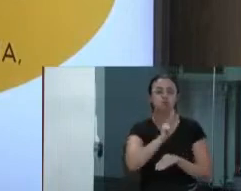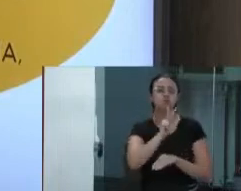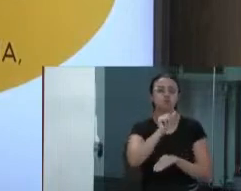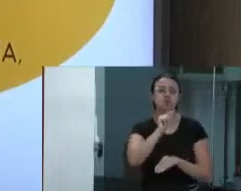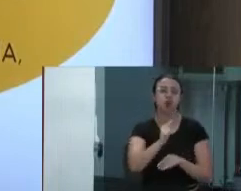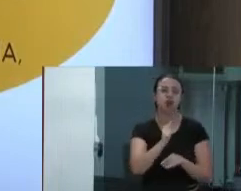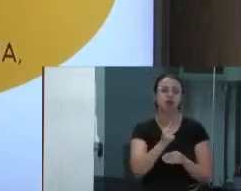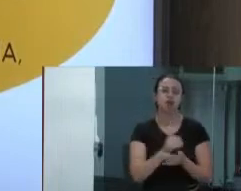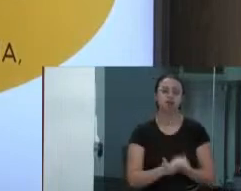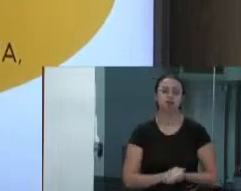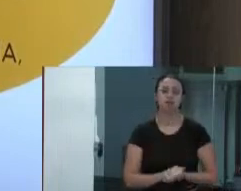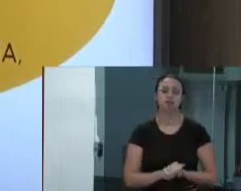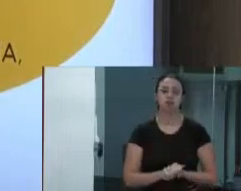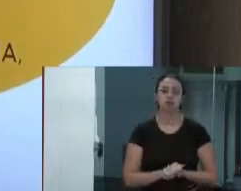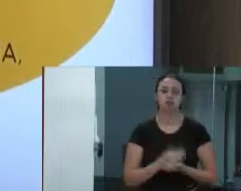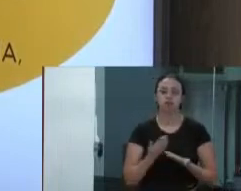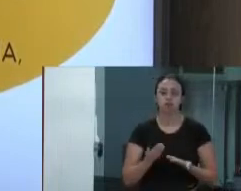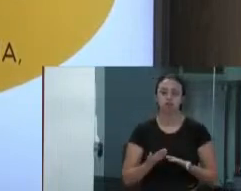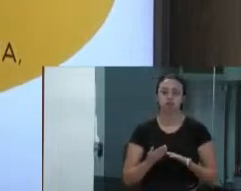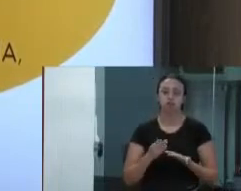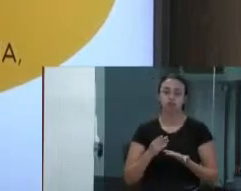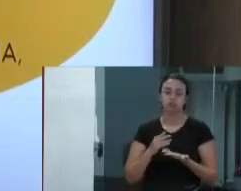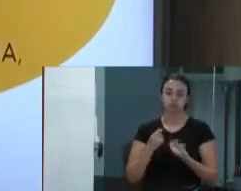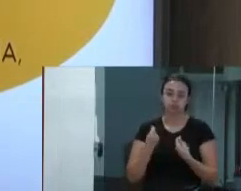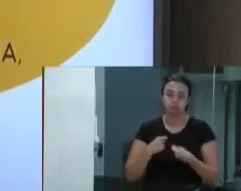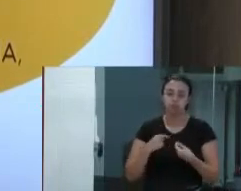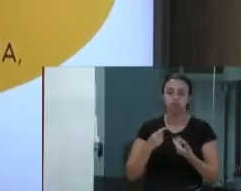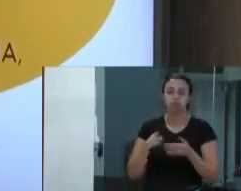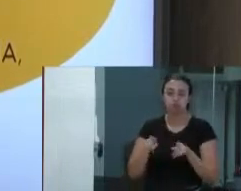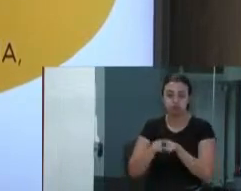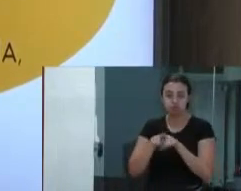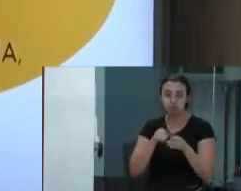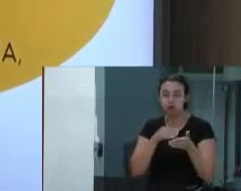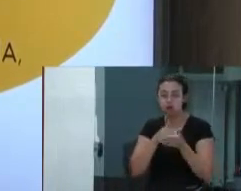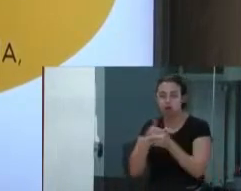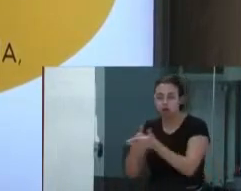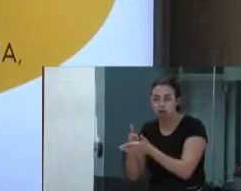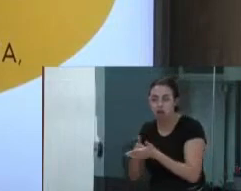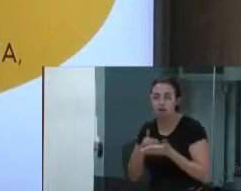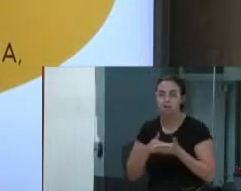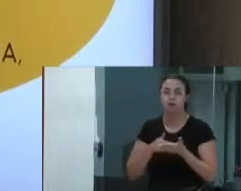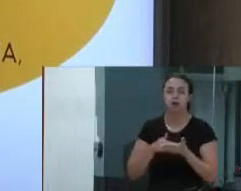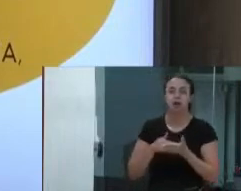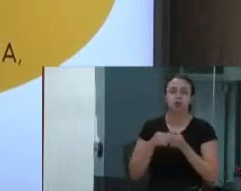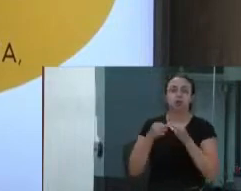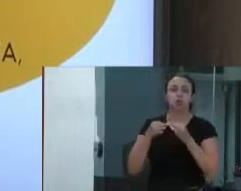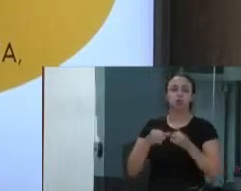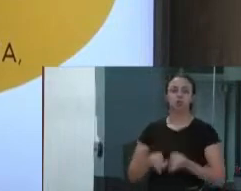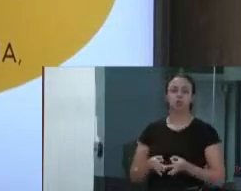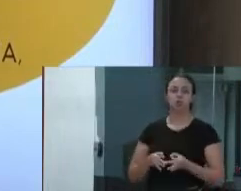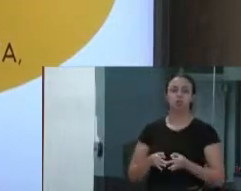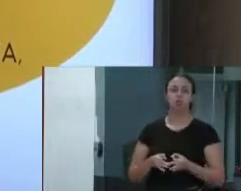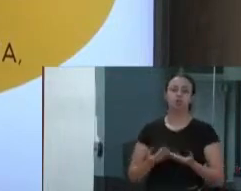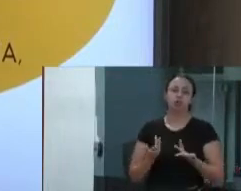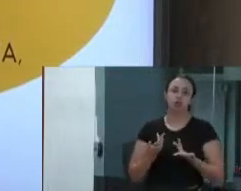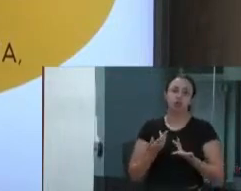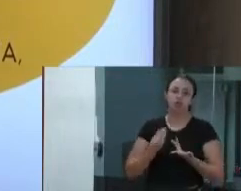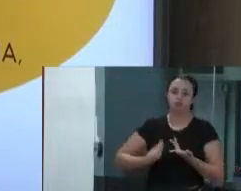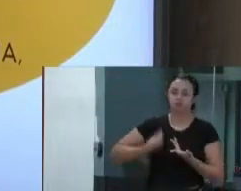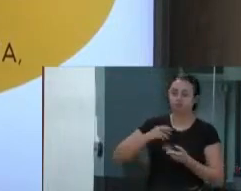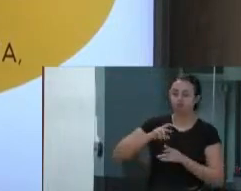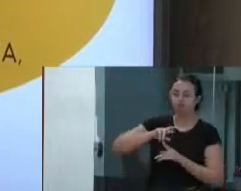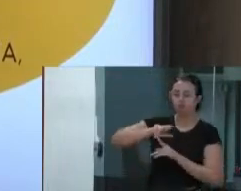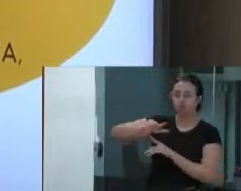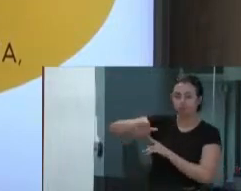demais. Então, é um público que tem déficit escolar, né, que tem dificuldade de posicionamento, de postura, né, são realidades muito